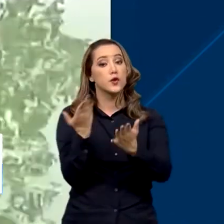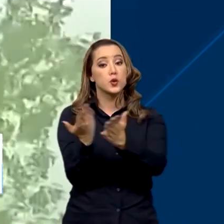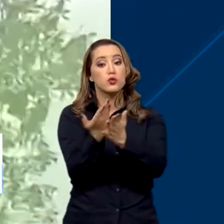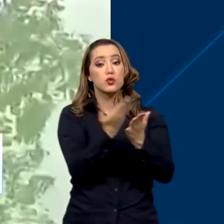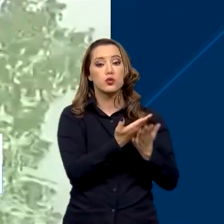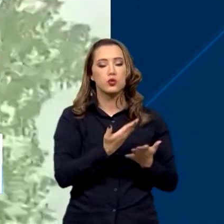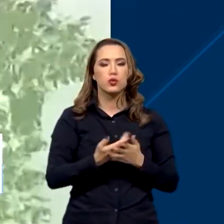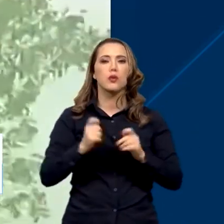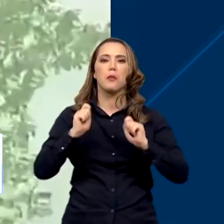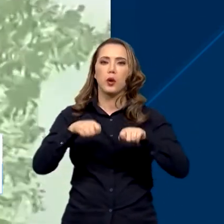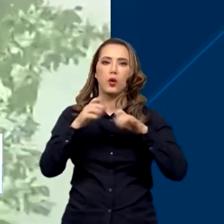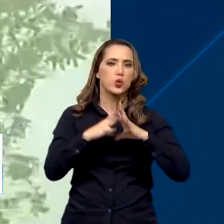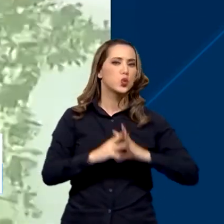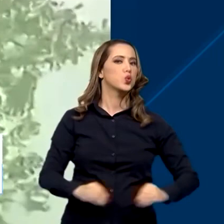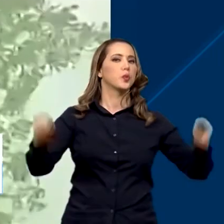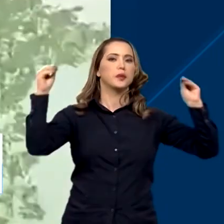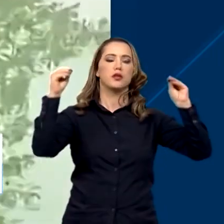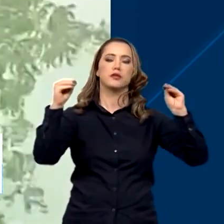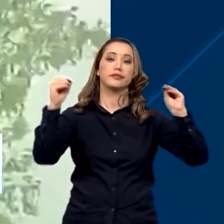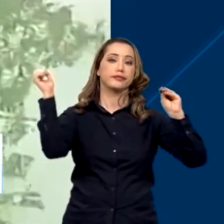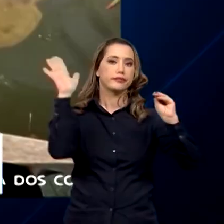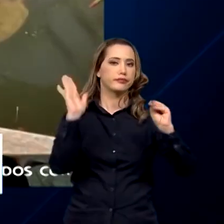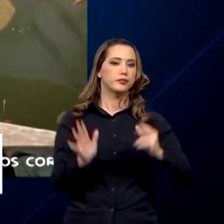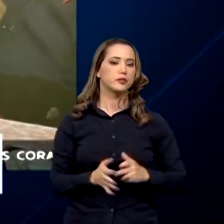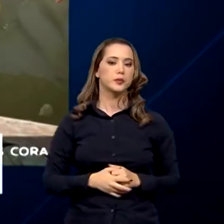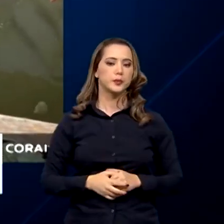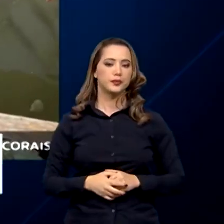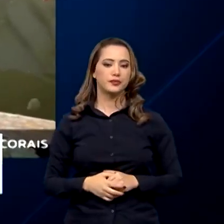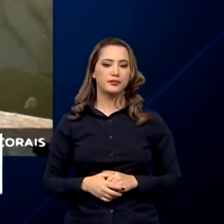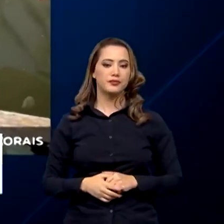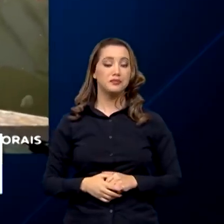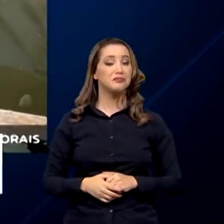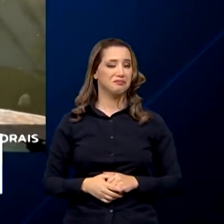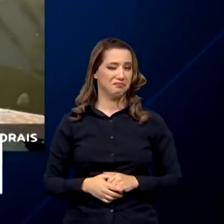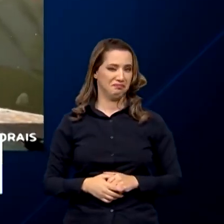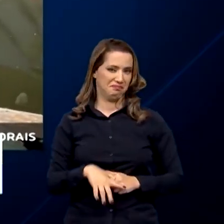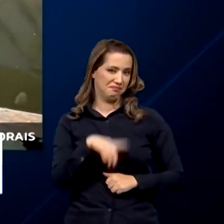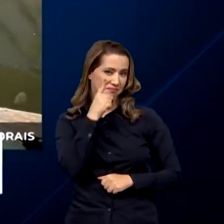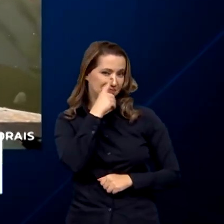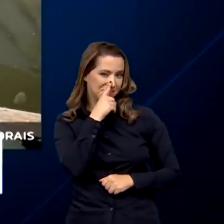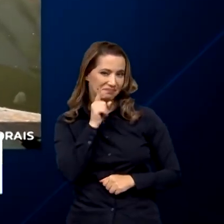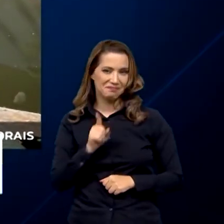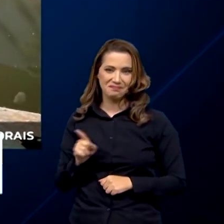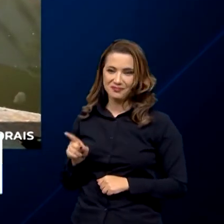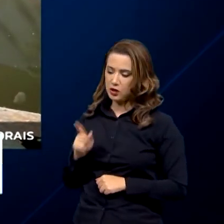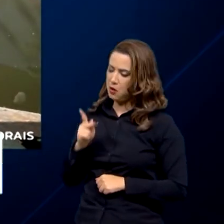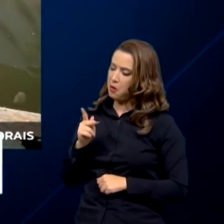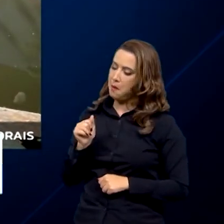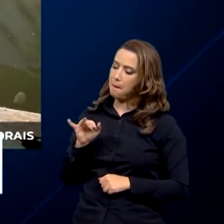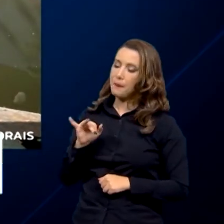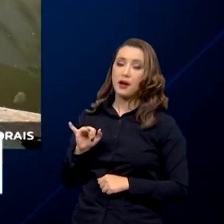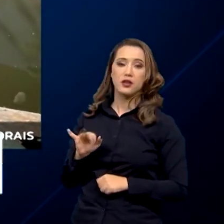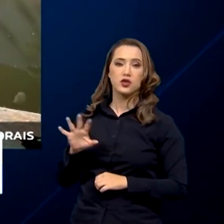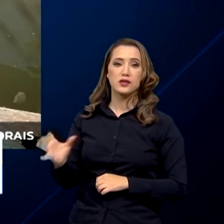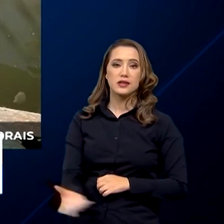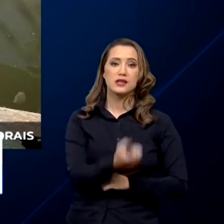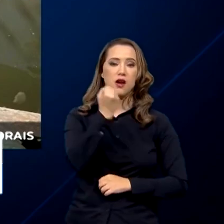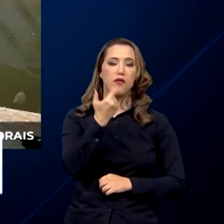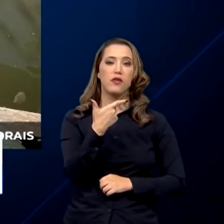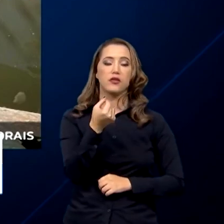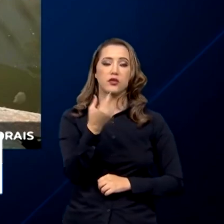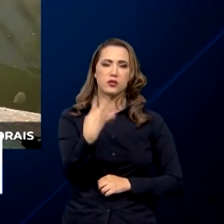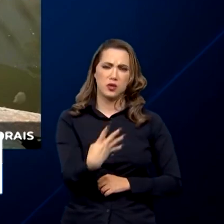está ameaçada de extinção no Brasil. A mãe, a peixe-boi Patty, foi resgatada em 2014,